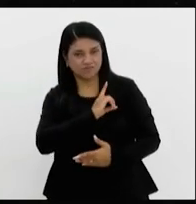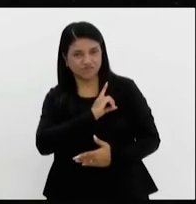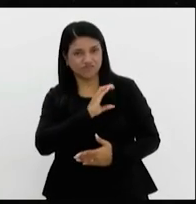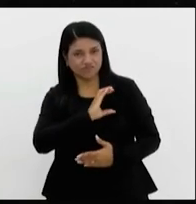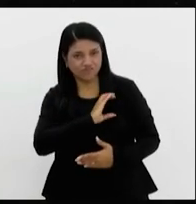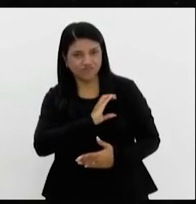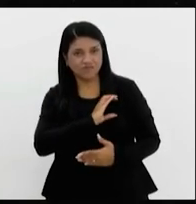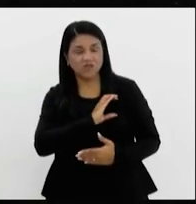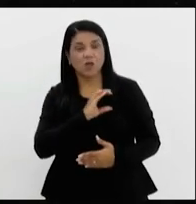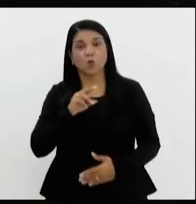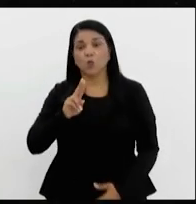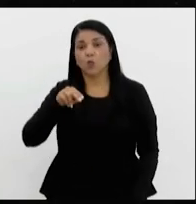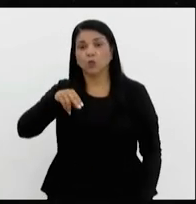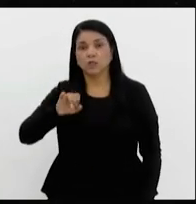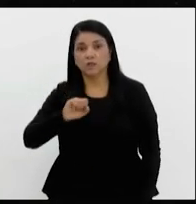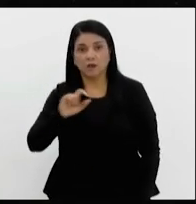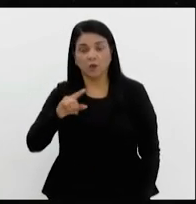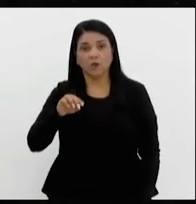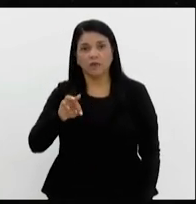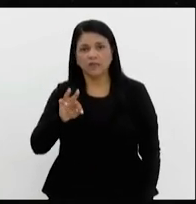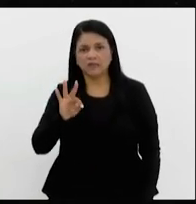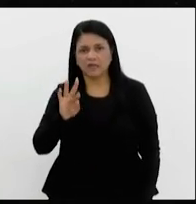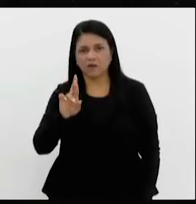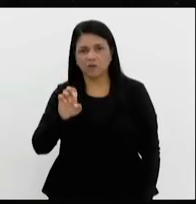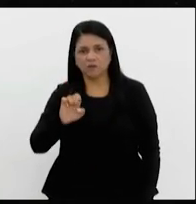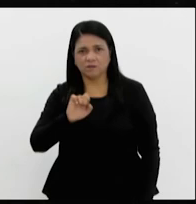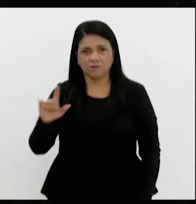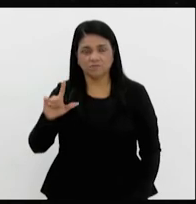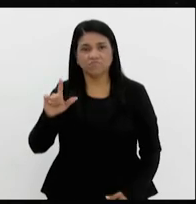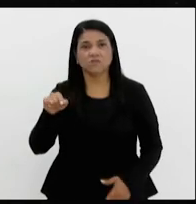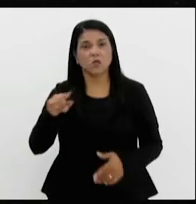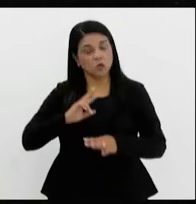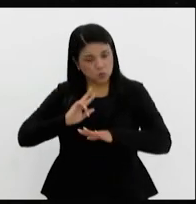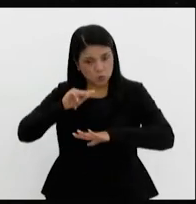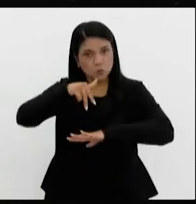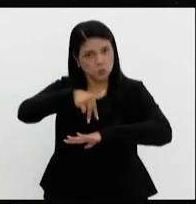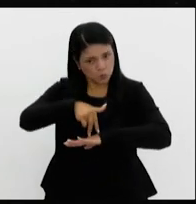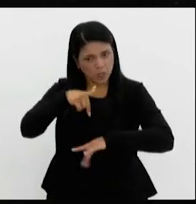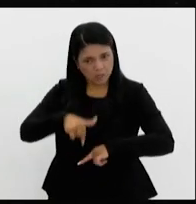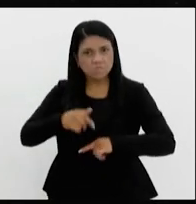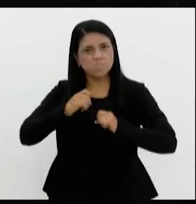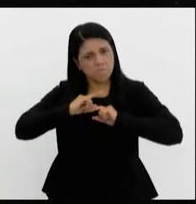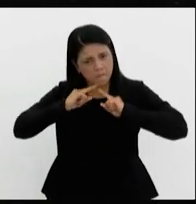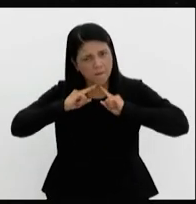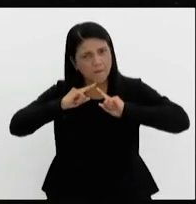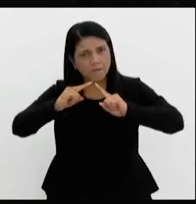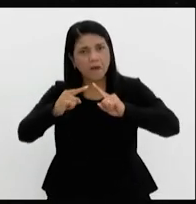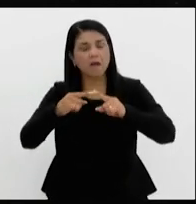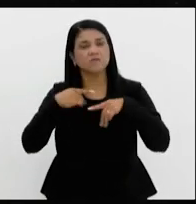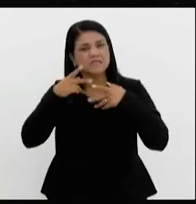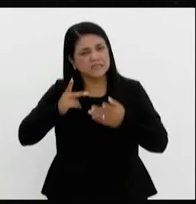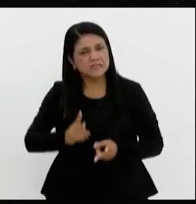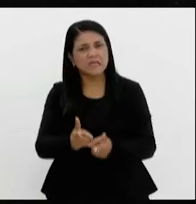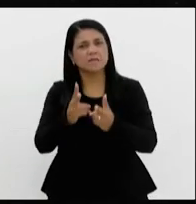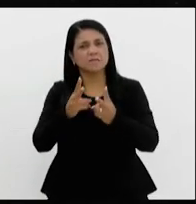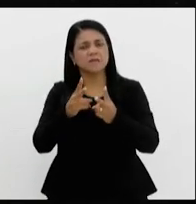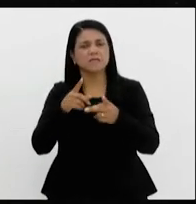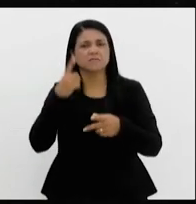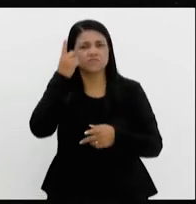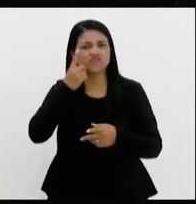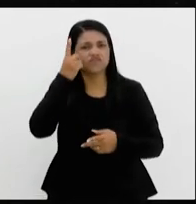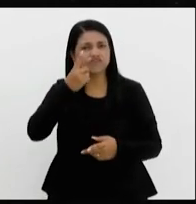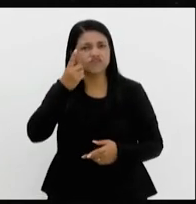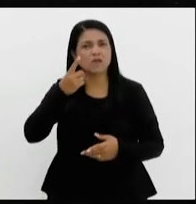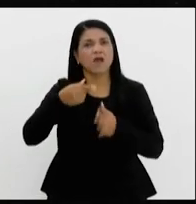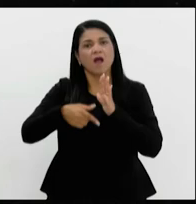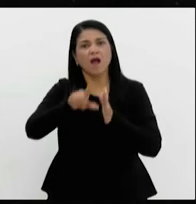qual eu tenho condições de subir essa tribuna e poder falar, porque sempre bati nessa questão desde quando era vereador. E